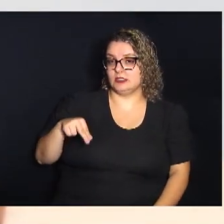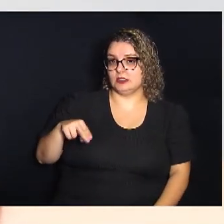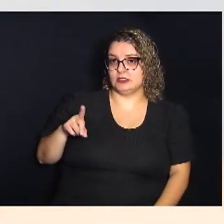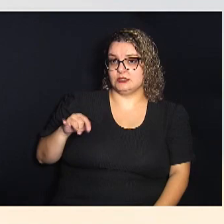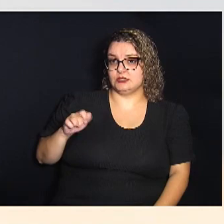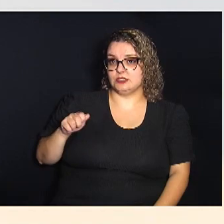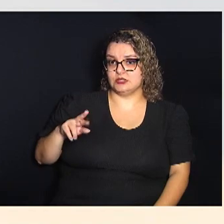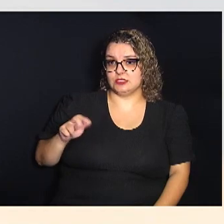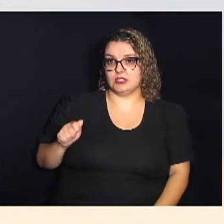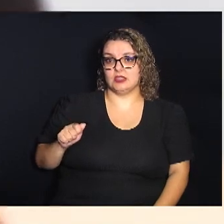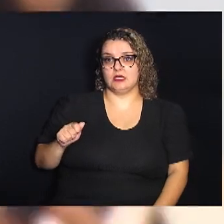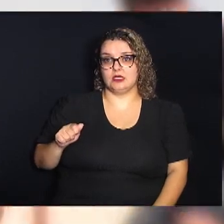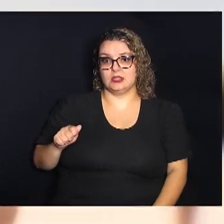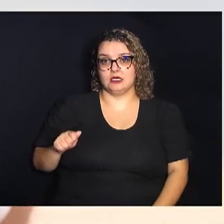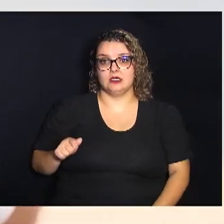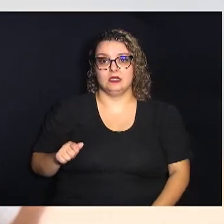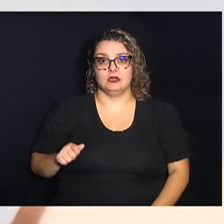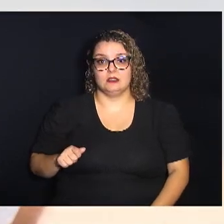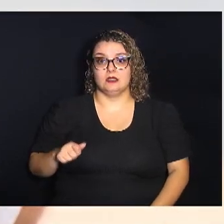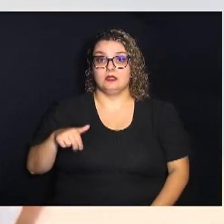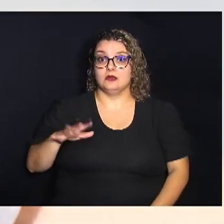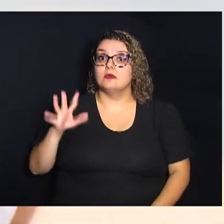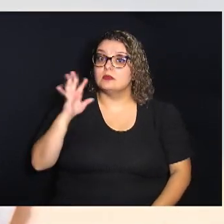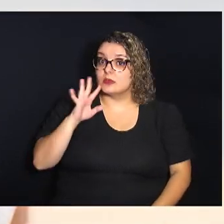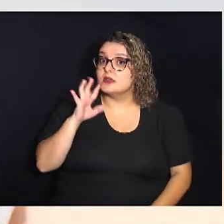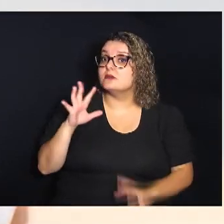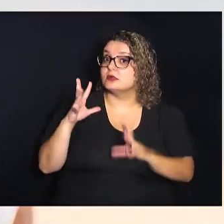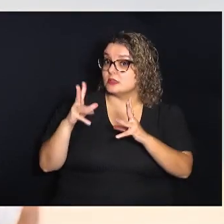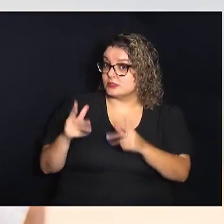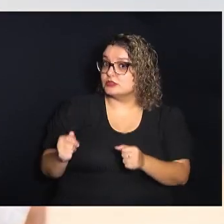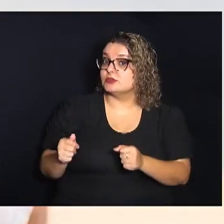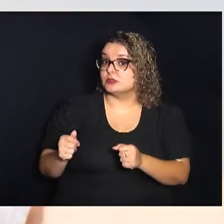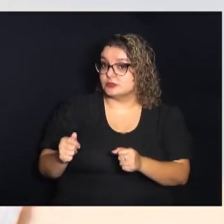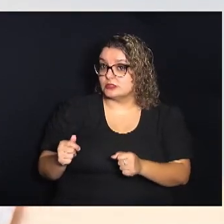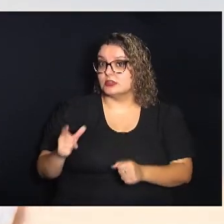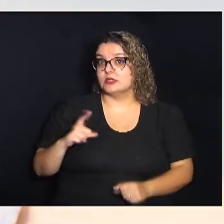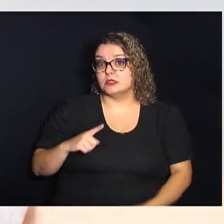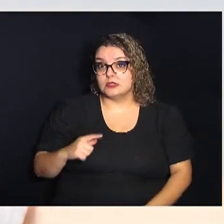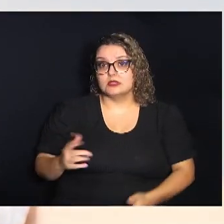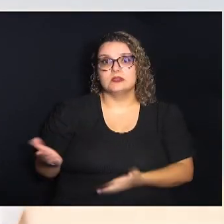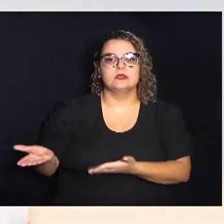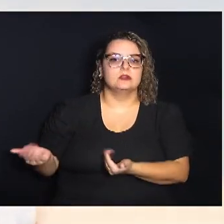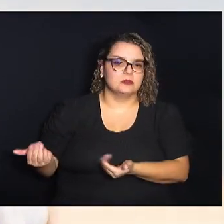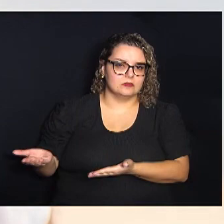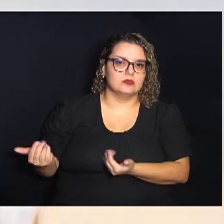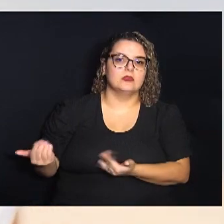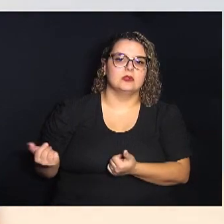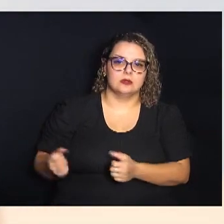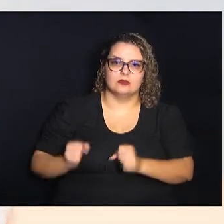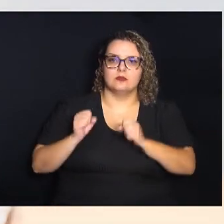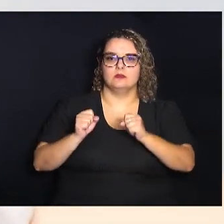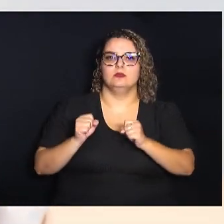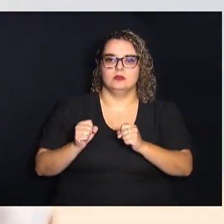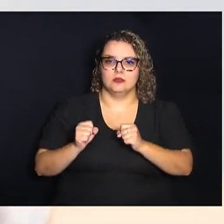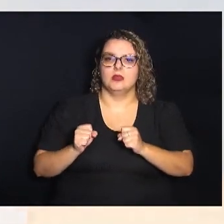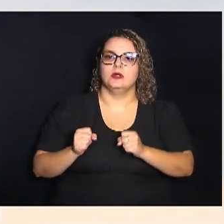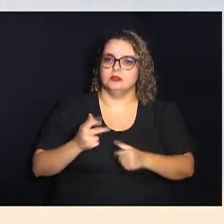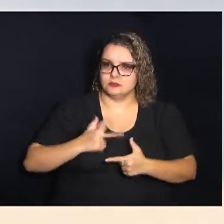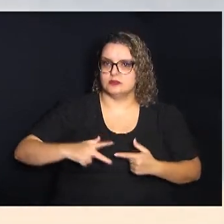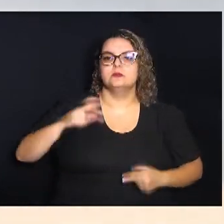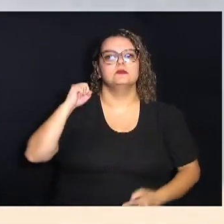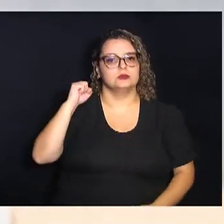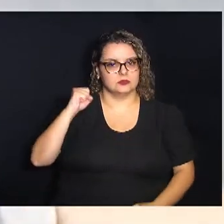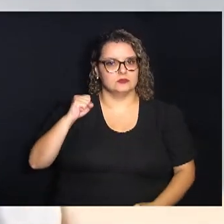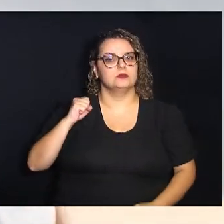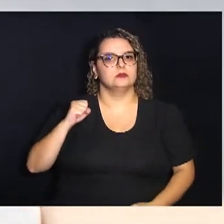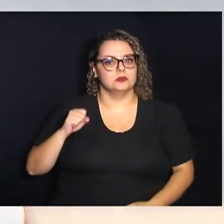tem... E o mais legal de tudo que tem muita meninada que pode, assim, conquistar uns